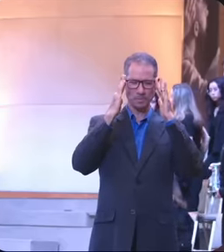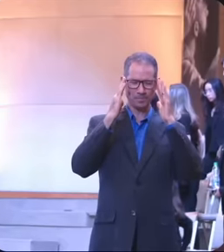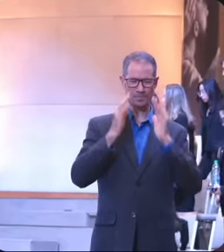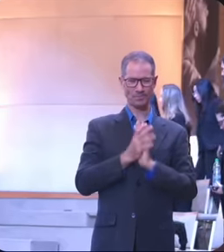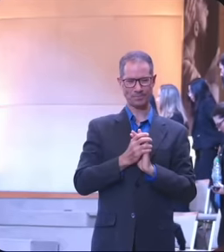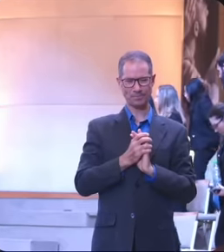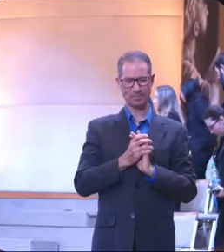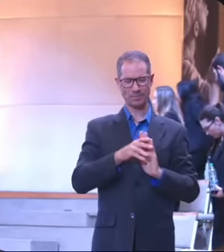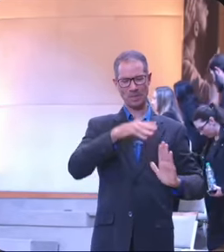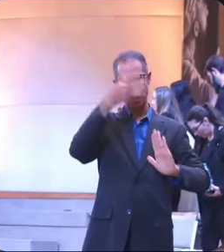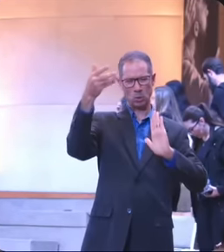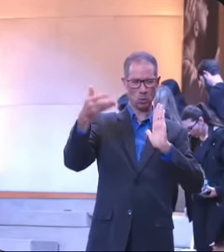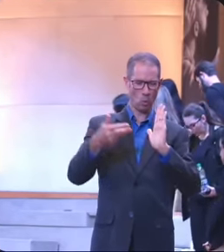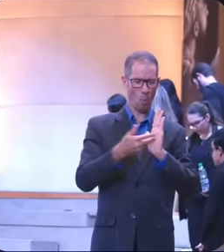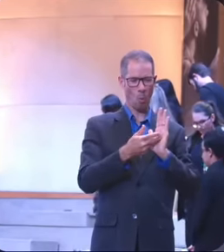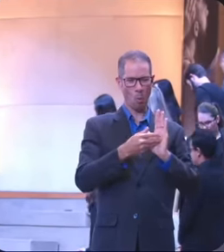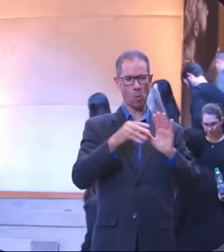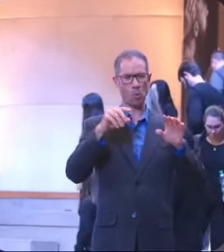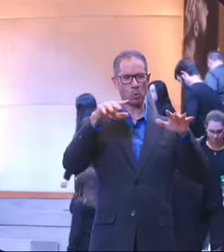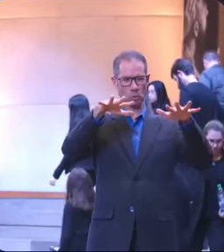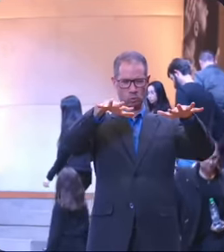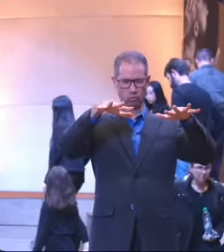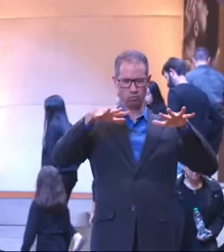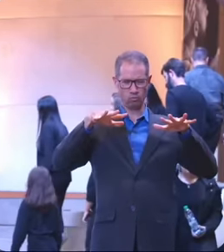Para todo mundo que está aqui.